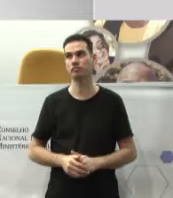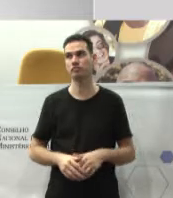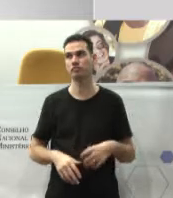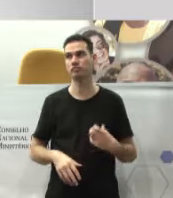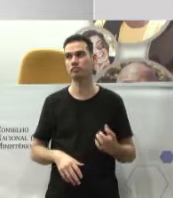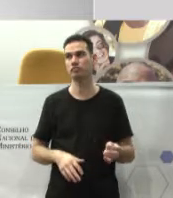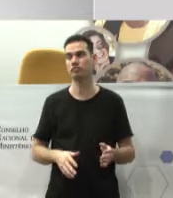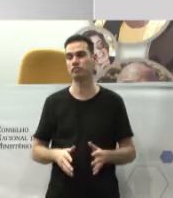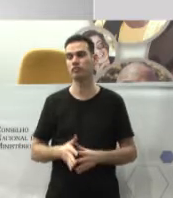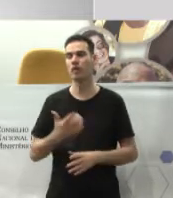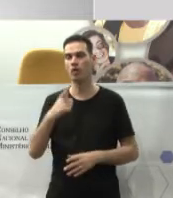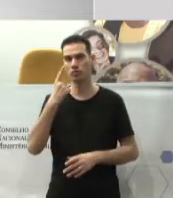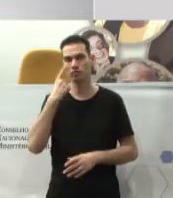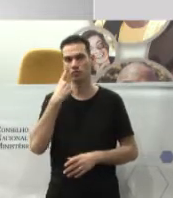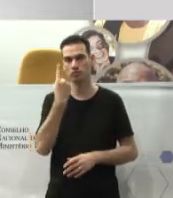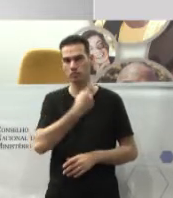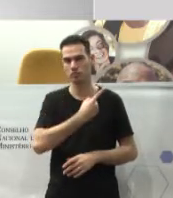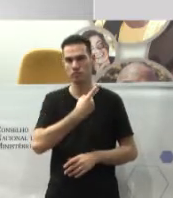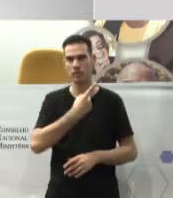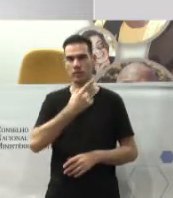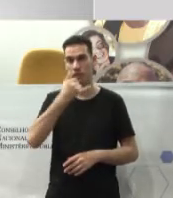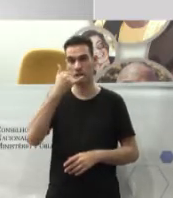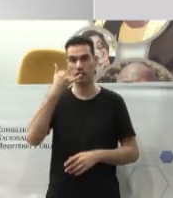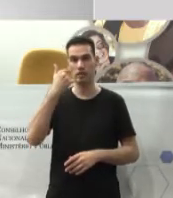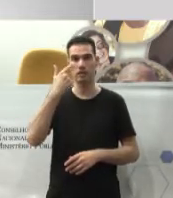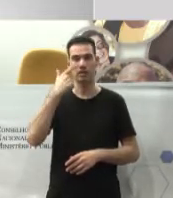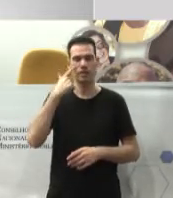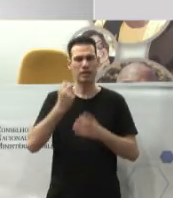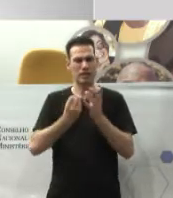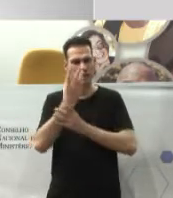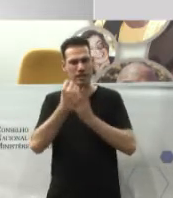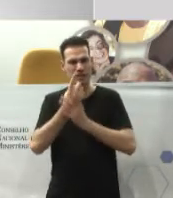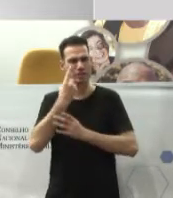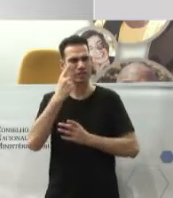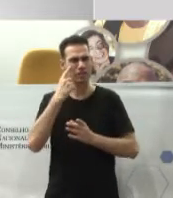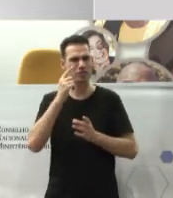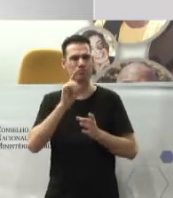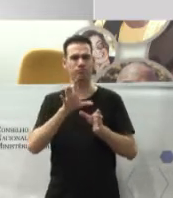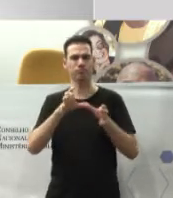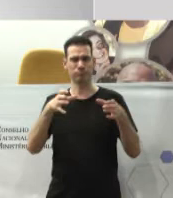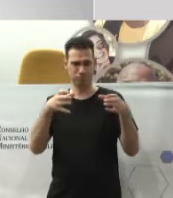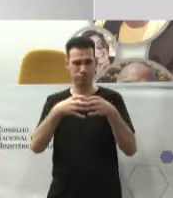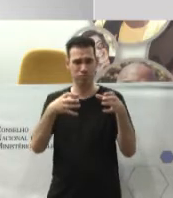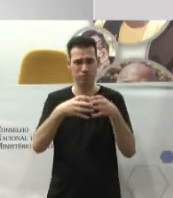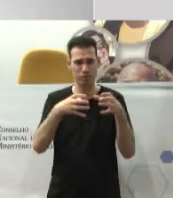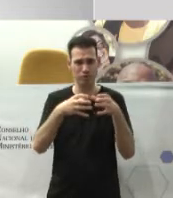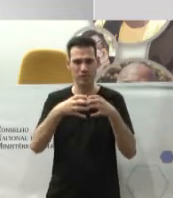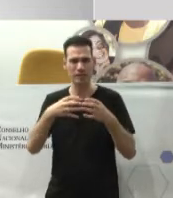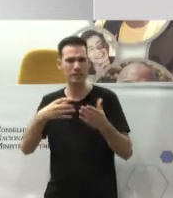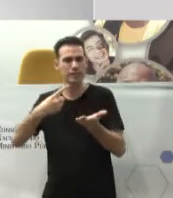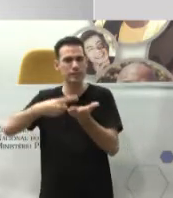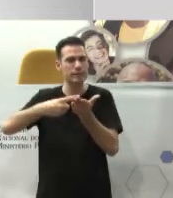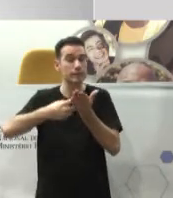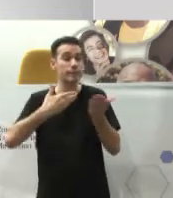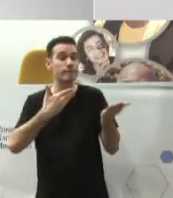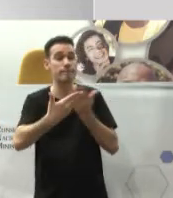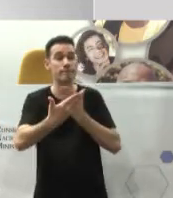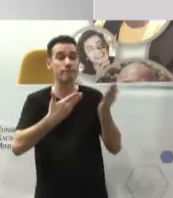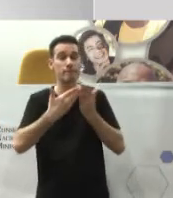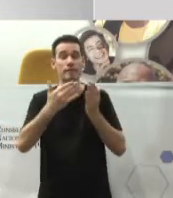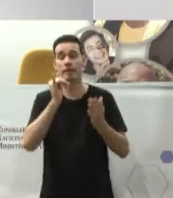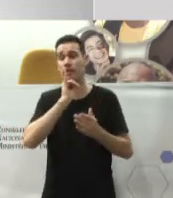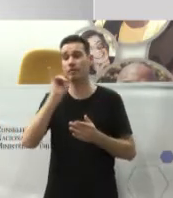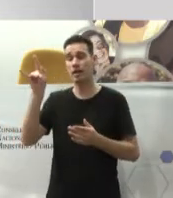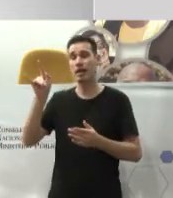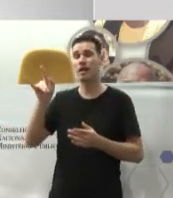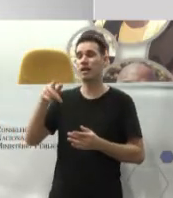Outro ponto é a previsão da criação de uma Câmara de Conciliação. Essa Câmara de Conciliação ela não é novidade. A Procuradoria do Rio de